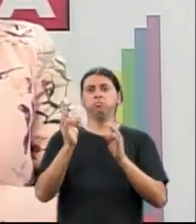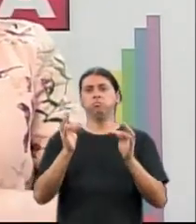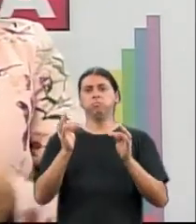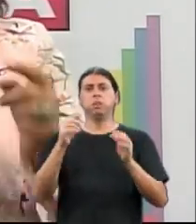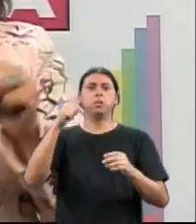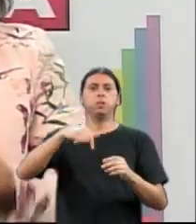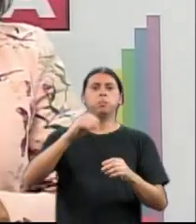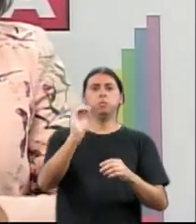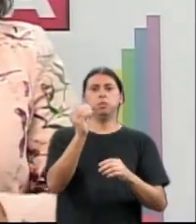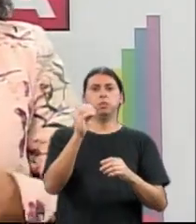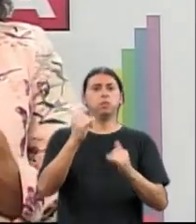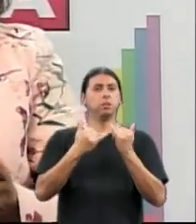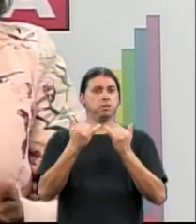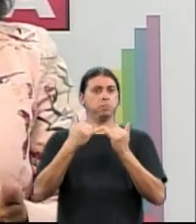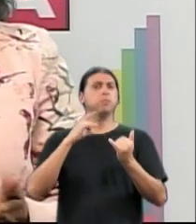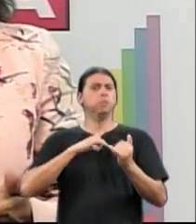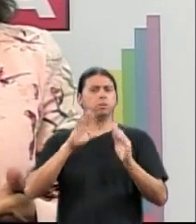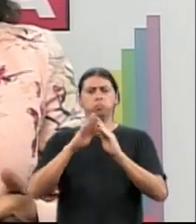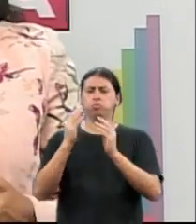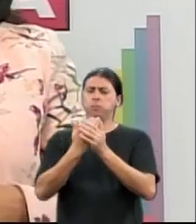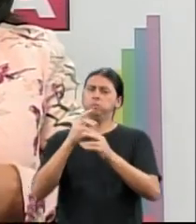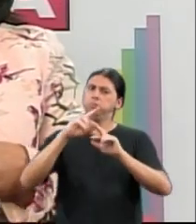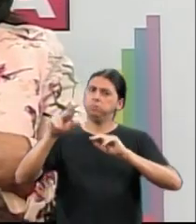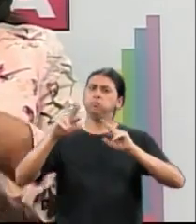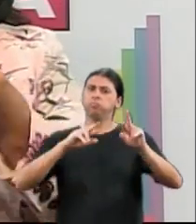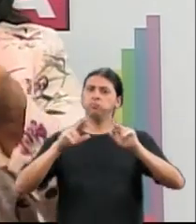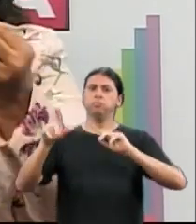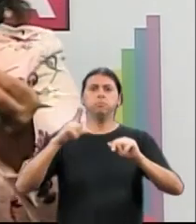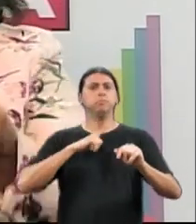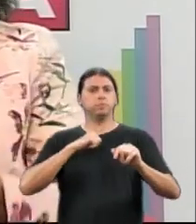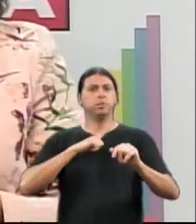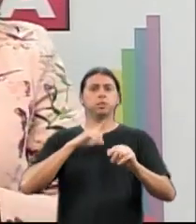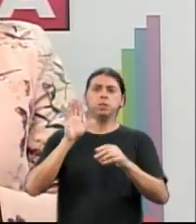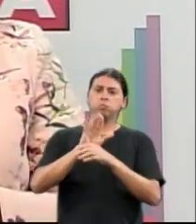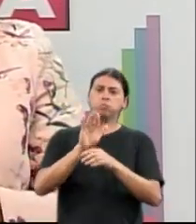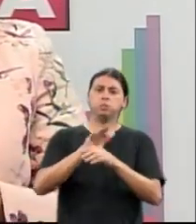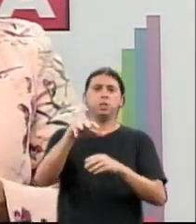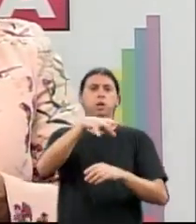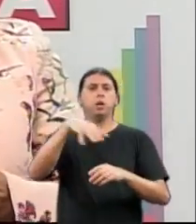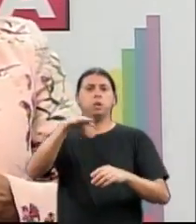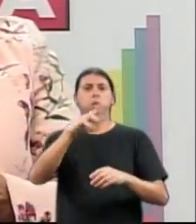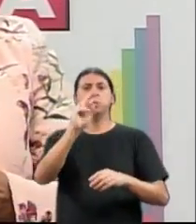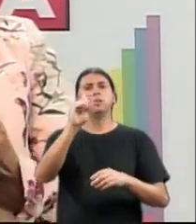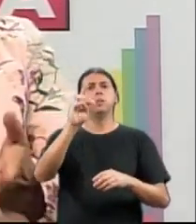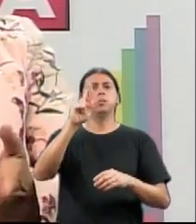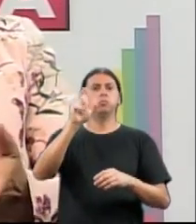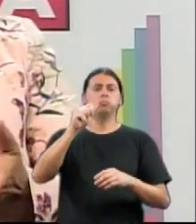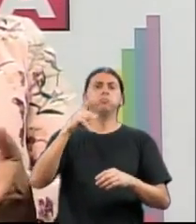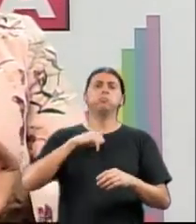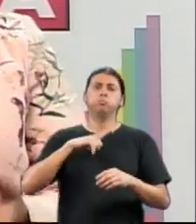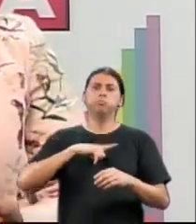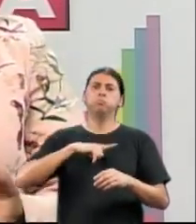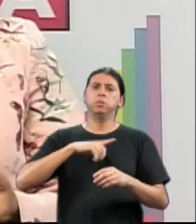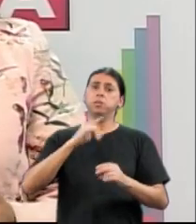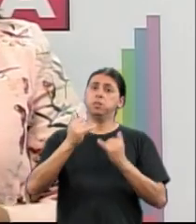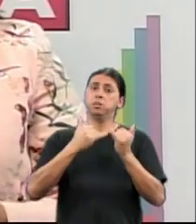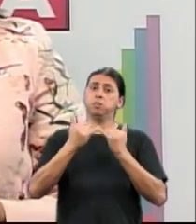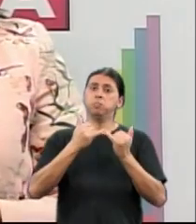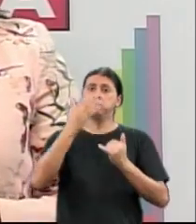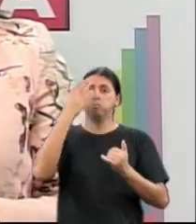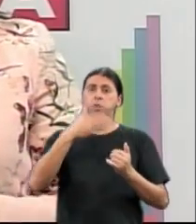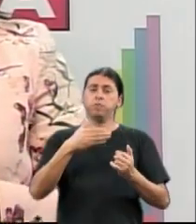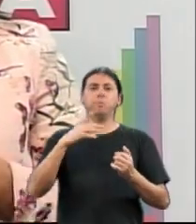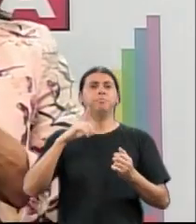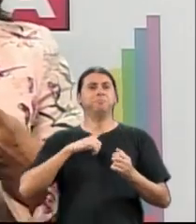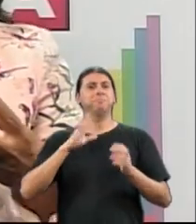tecnologias. Aqui em Porto Alegre, algumas escolas começam a investir nessa área. O Colégio Rosário é um exemplo. A robótica